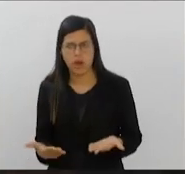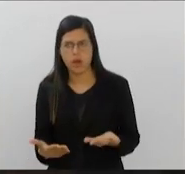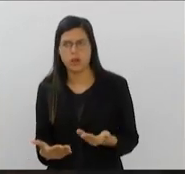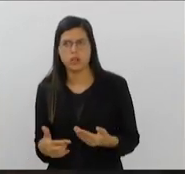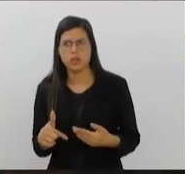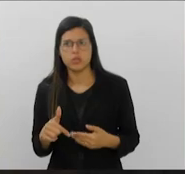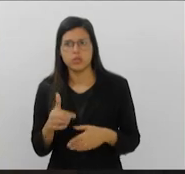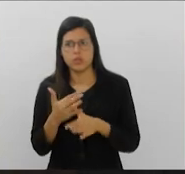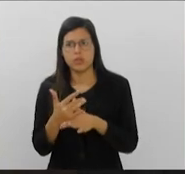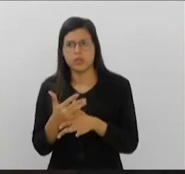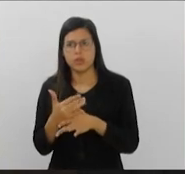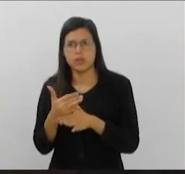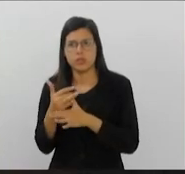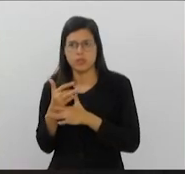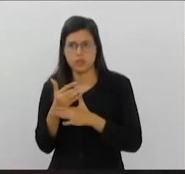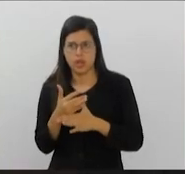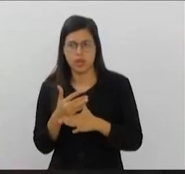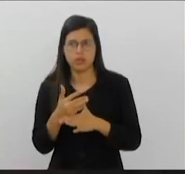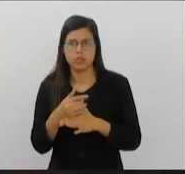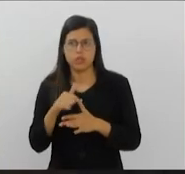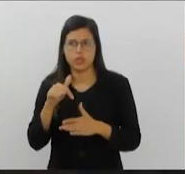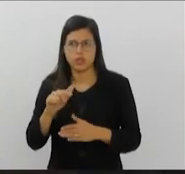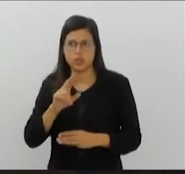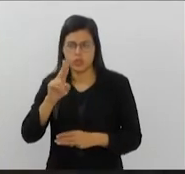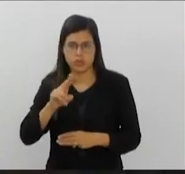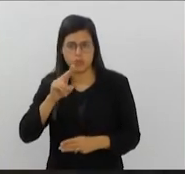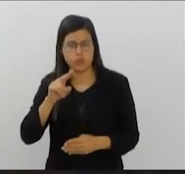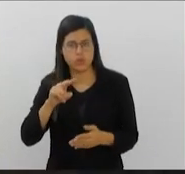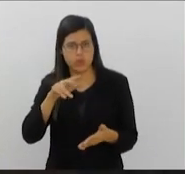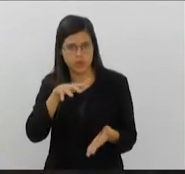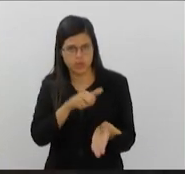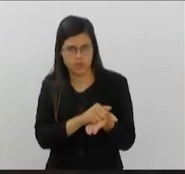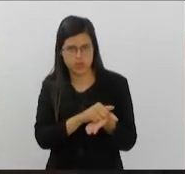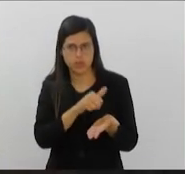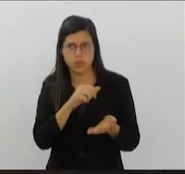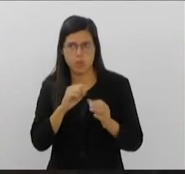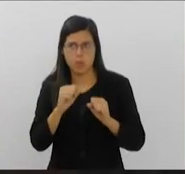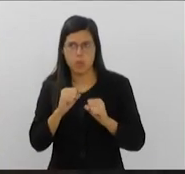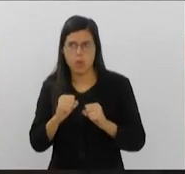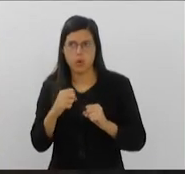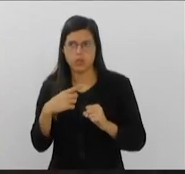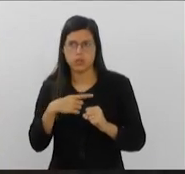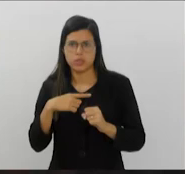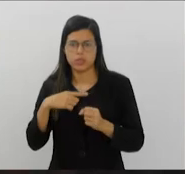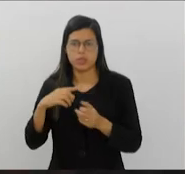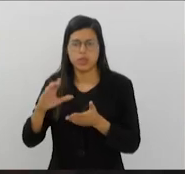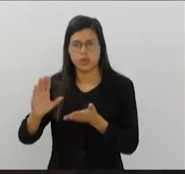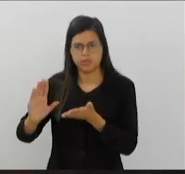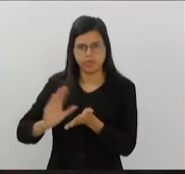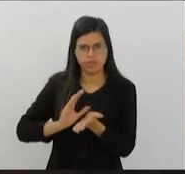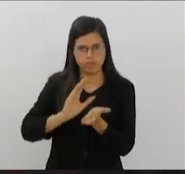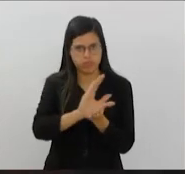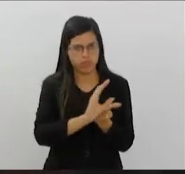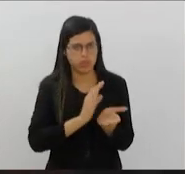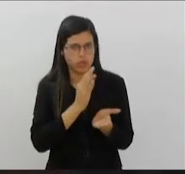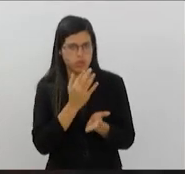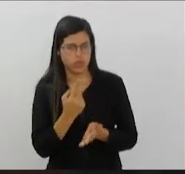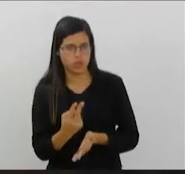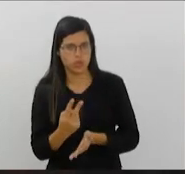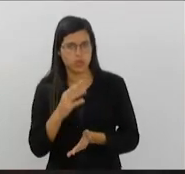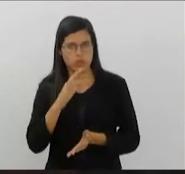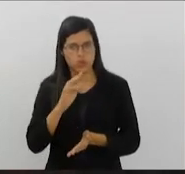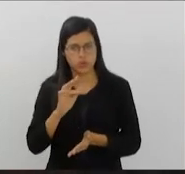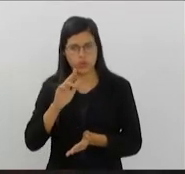critérios desse censo podem receber recursos de dois importantes fundos do Estado do Rio de Janeiro,